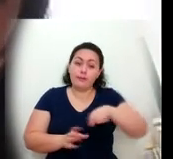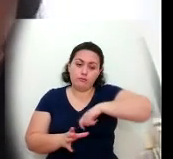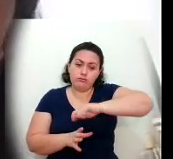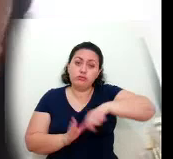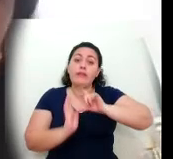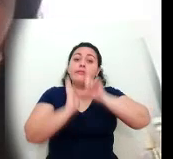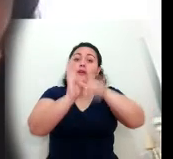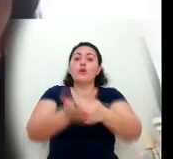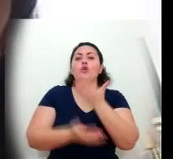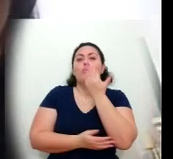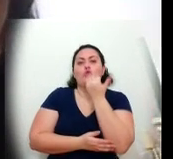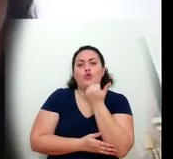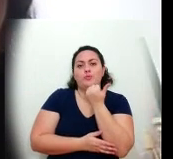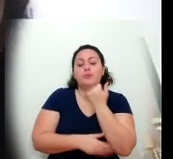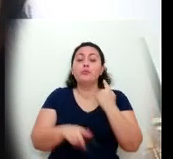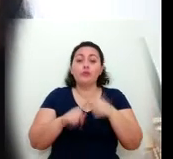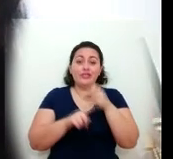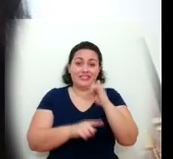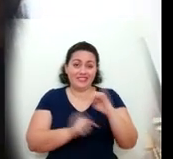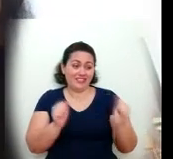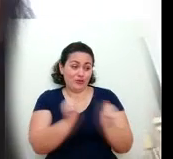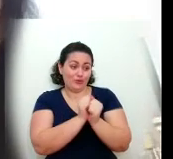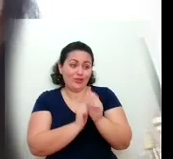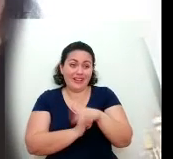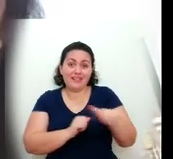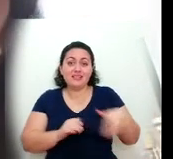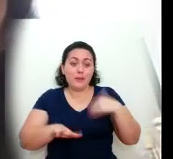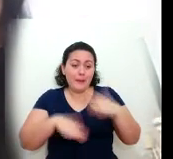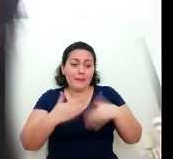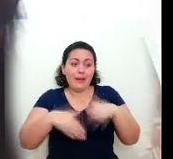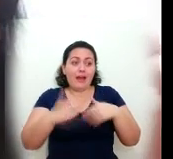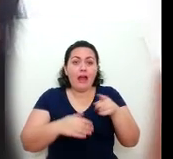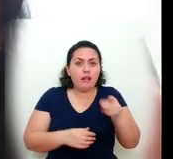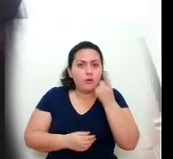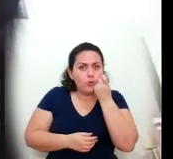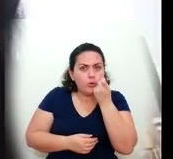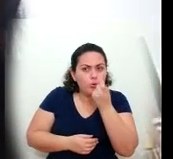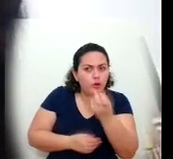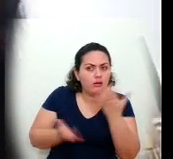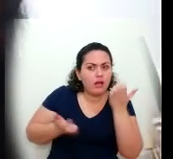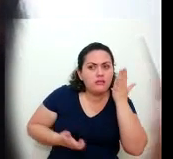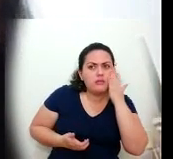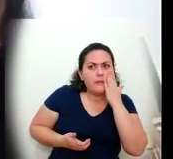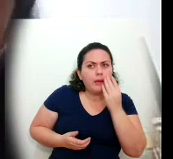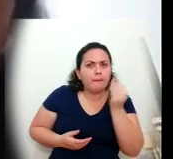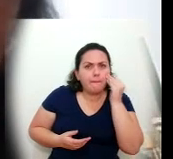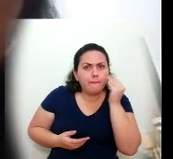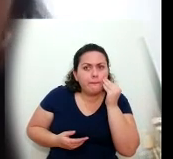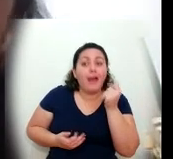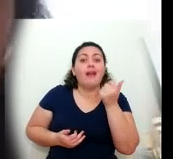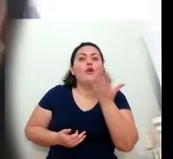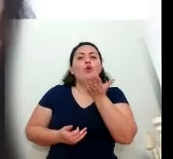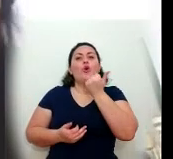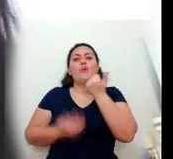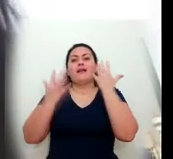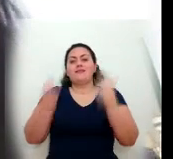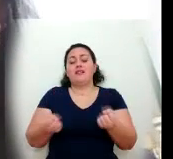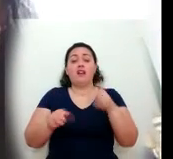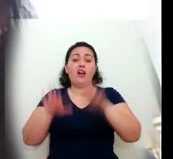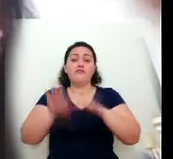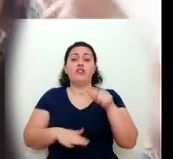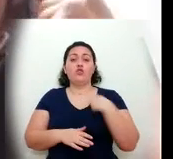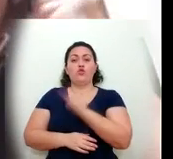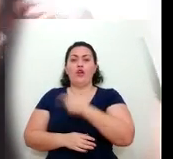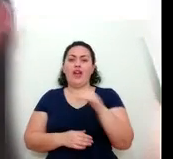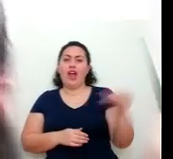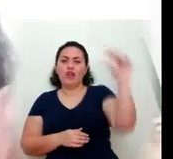para comer depois, né, a gente sabe que quando a criança ela é envolvida em todo o processo, ela naturalmente desenvolve essa curiosidade, ela vai querer experimentar.